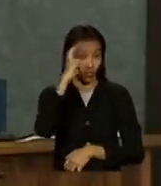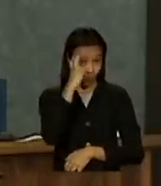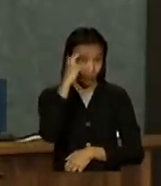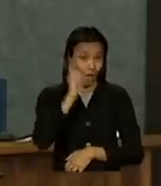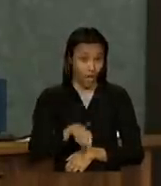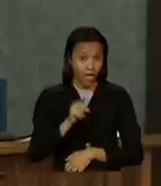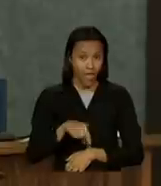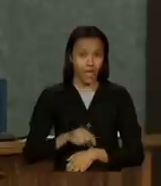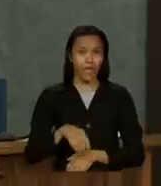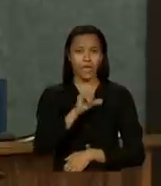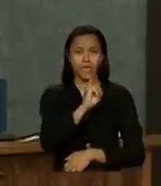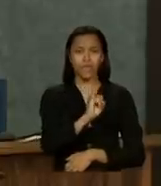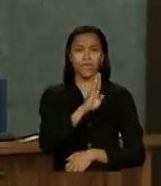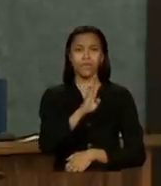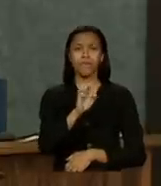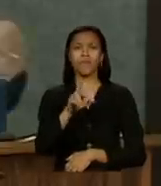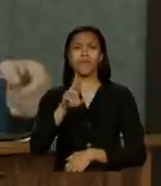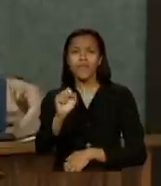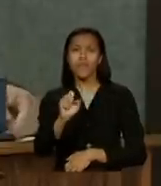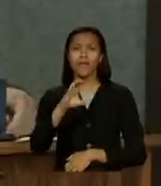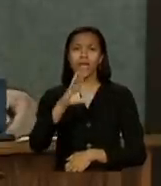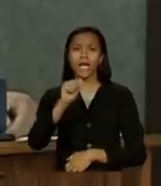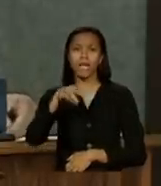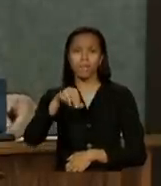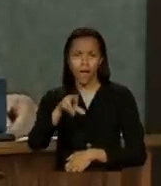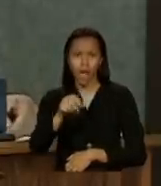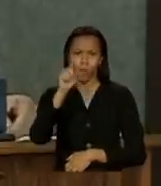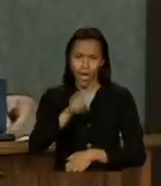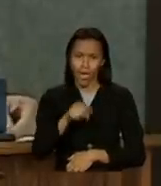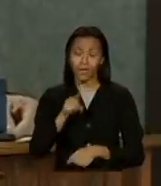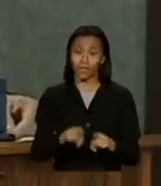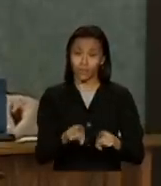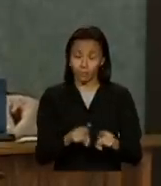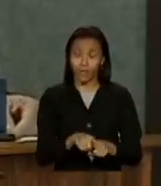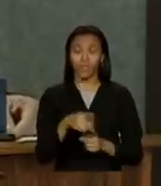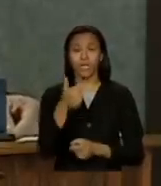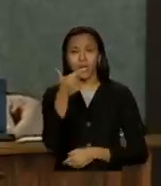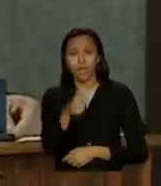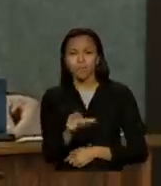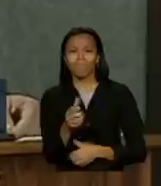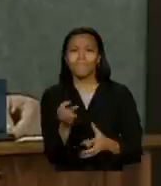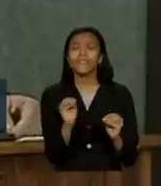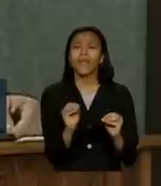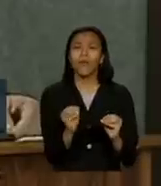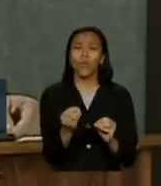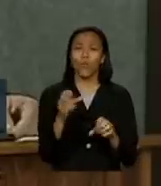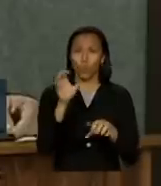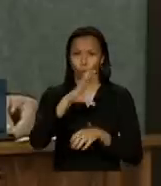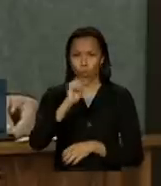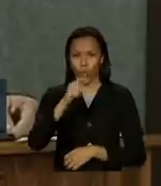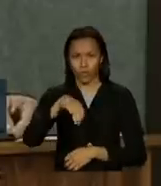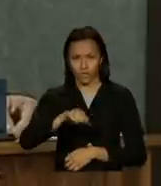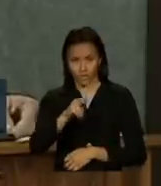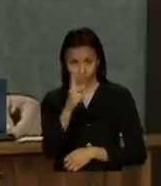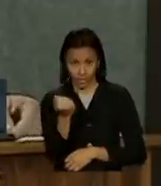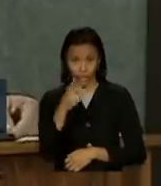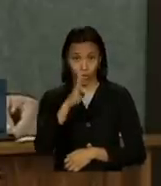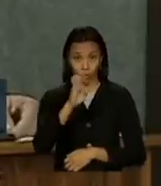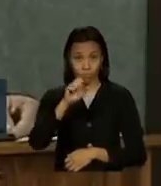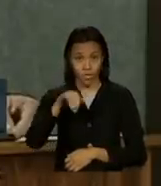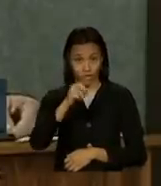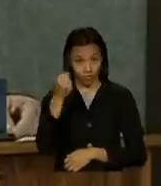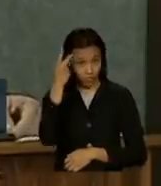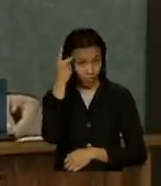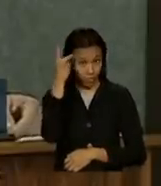a fundação Iber Camargo o conselho da fundação Bienal do Mercosul integra o conselho da fundação Bienal de São